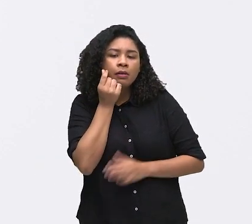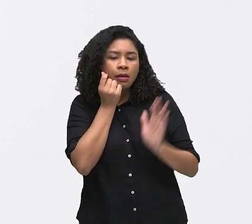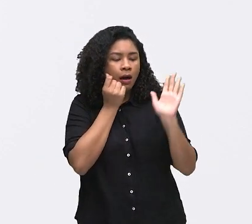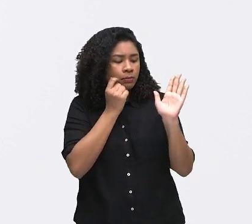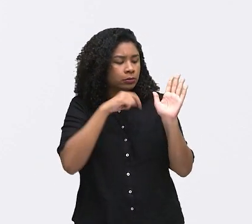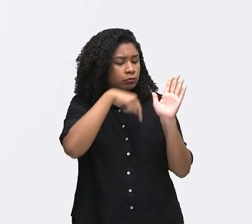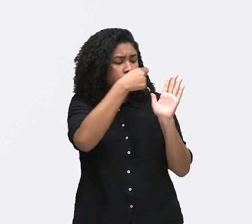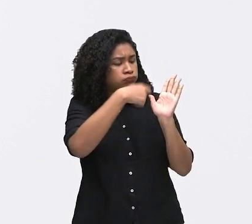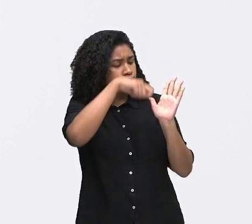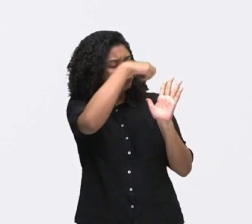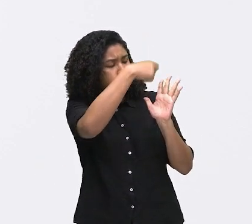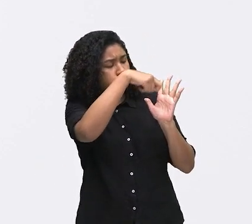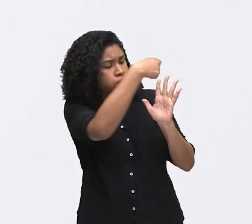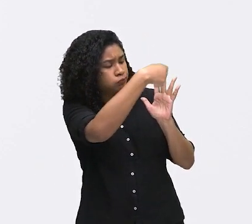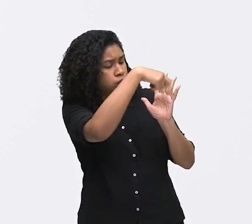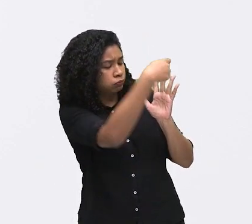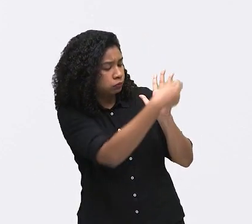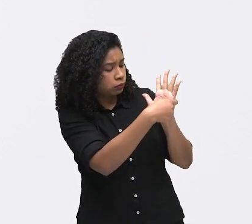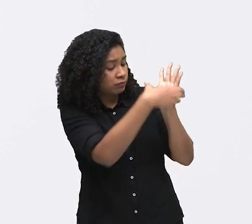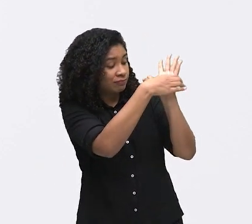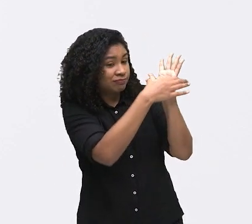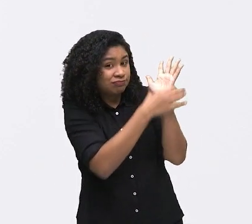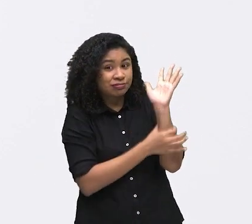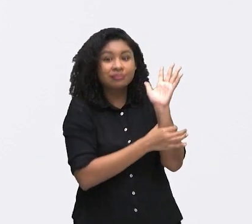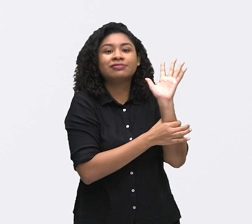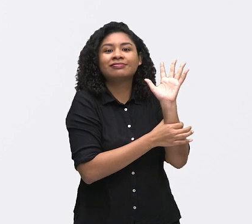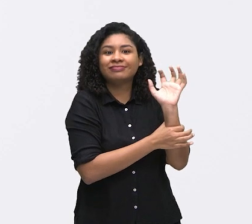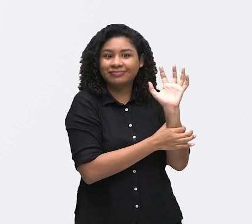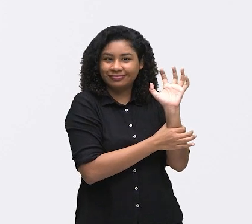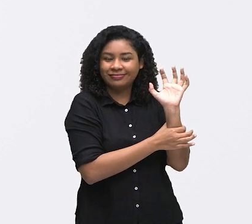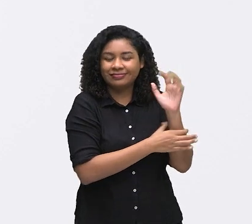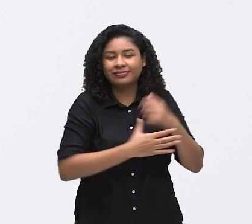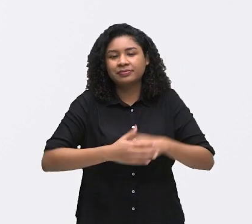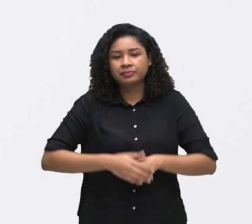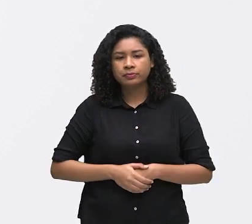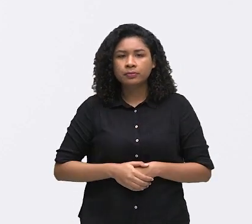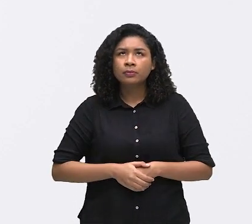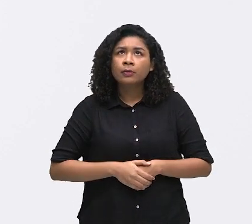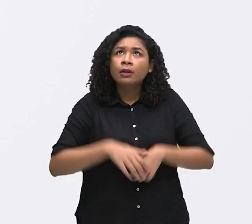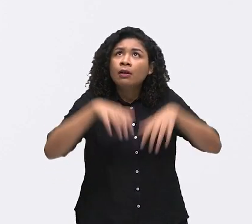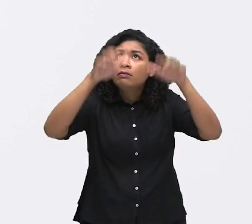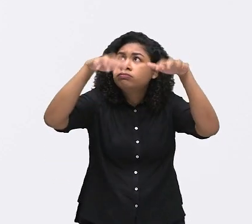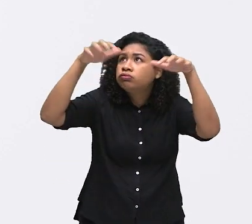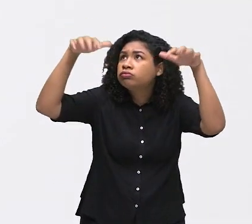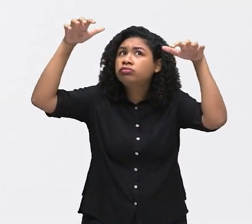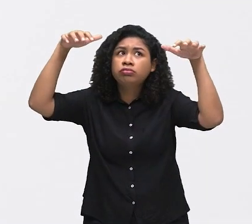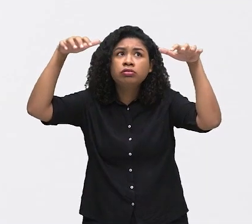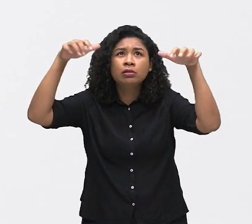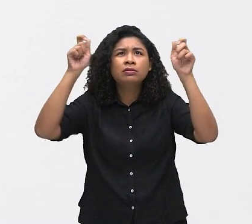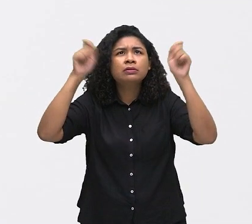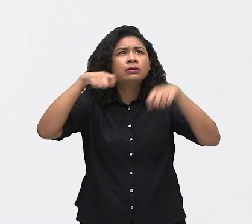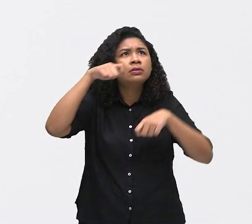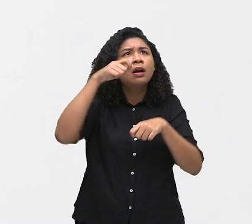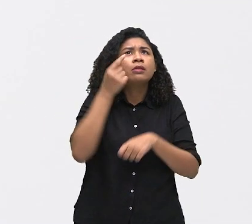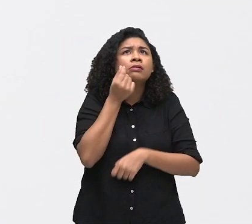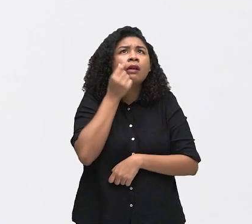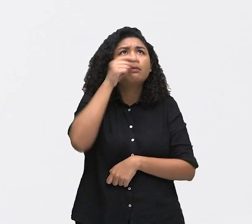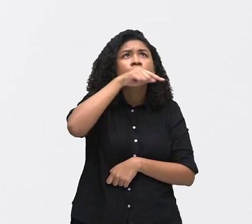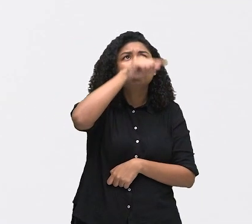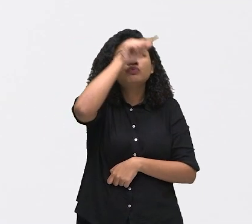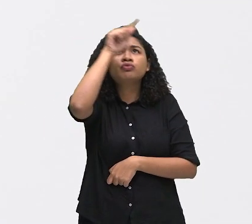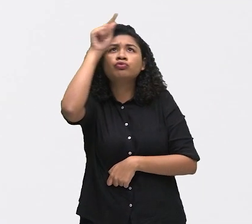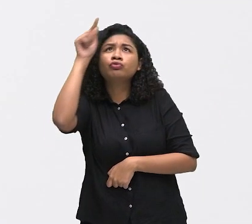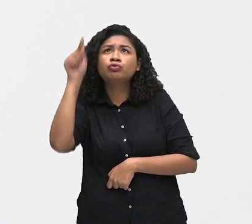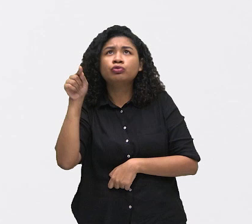E se faço chover, com 2 riscos, tenho um guarda-chuva. Note, né? Numa folha